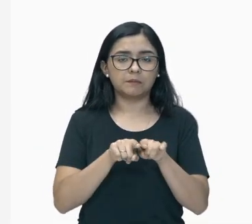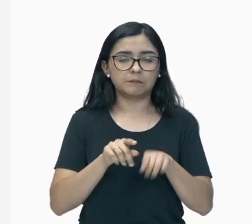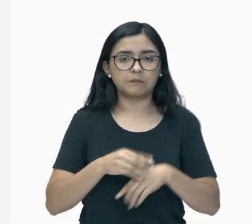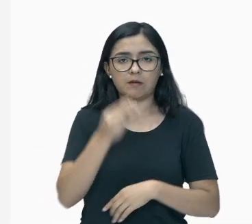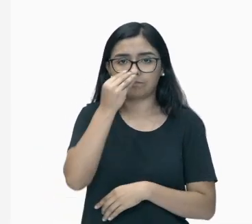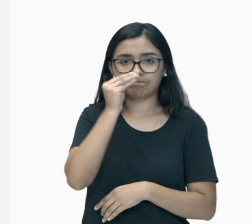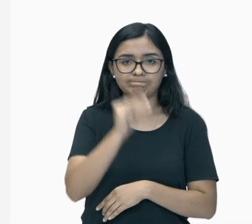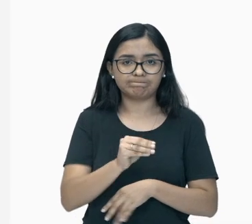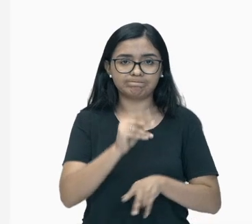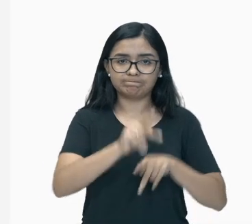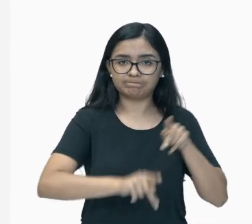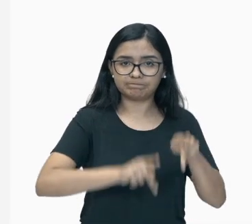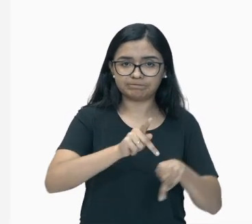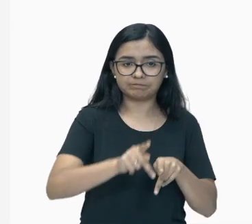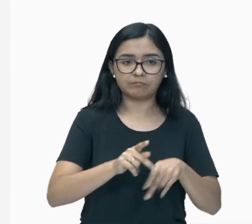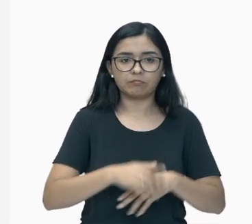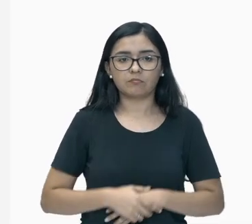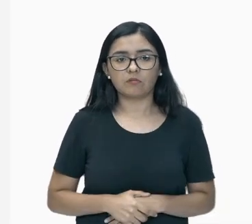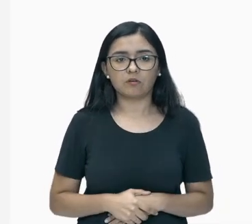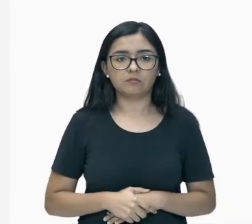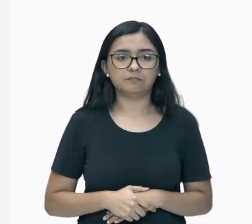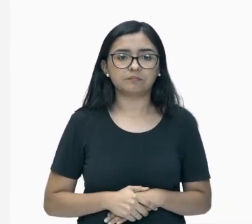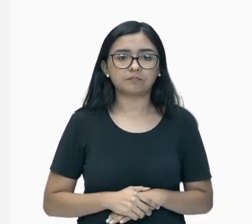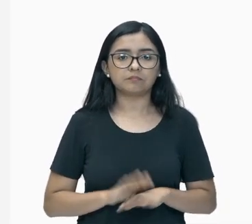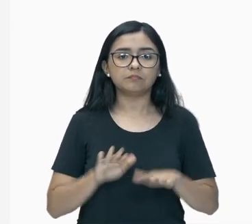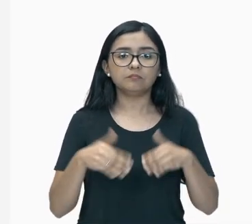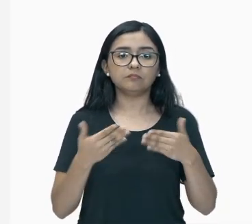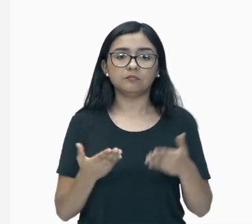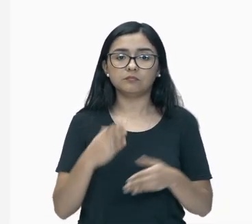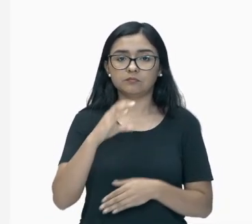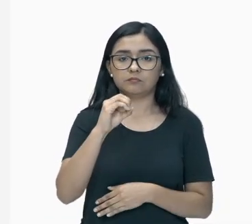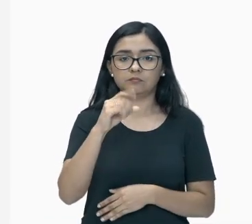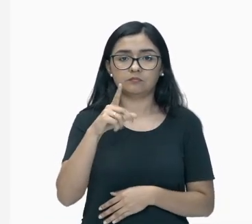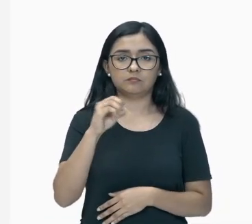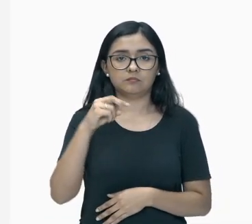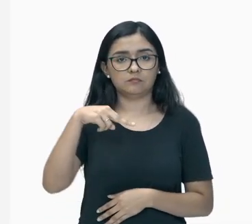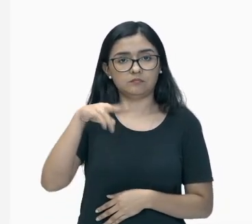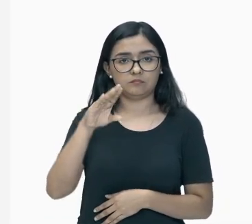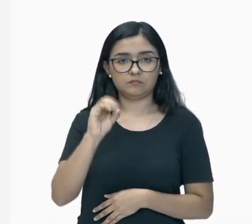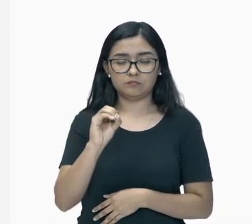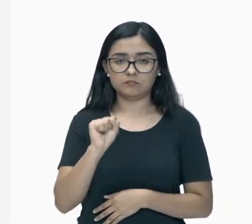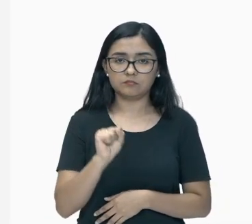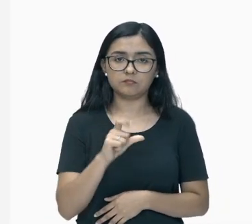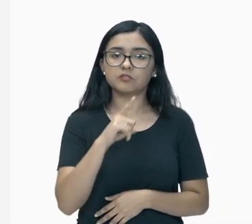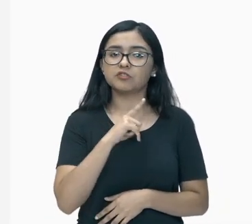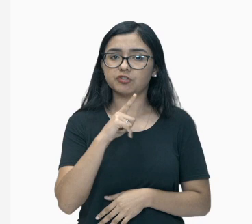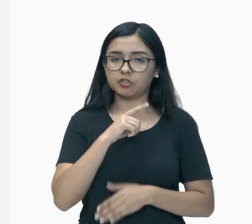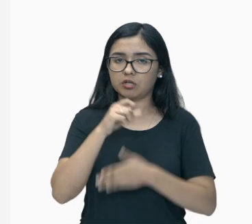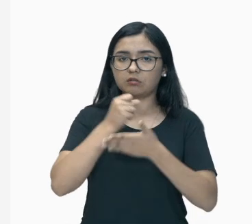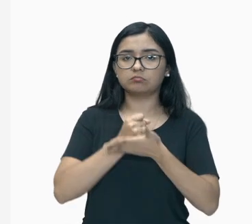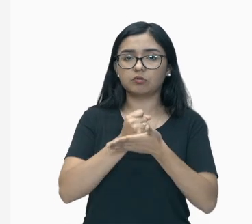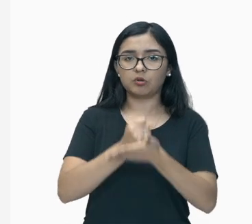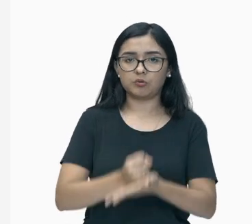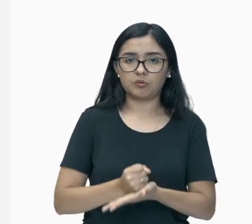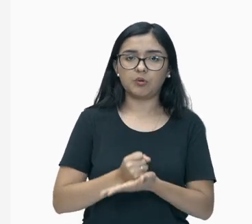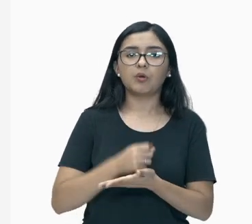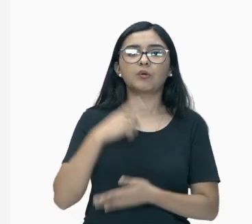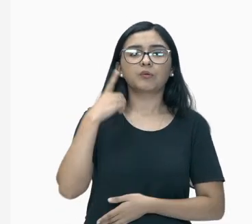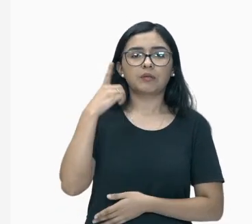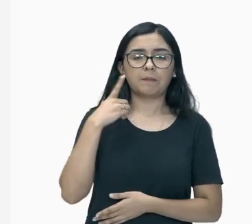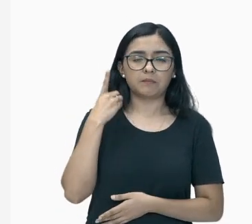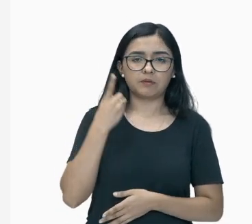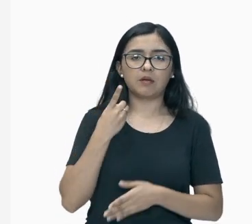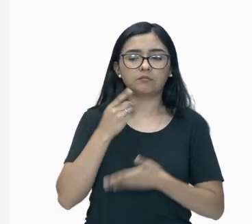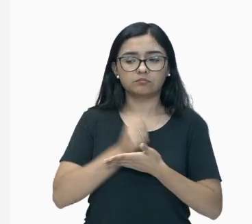isso? Então, no parlamento, os colonos americanos recebiam apoio de deputados, por exemplo, o